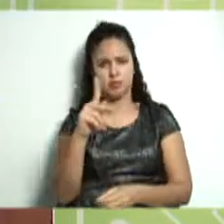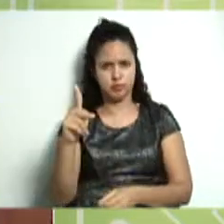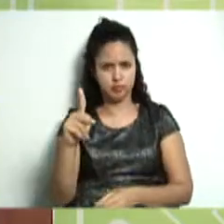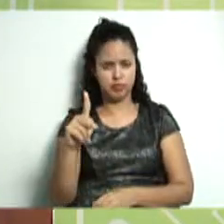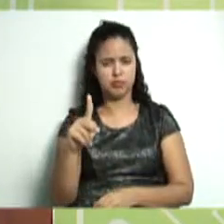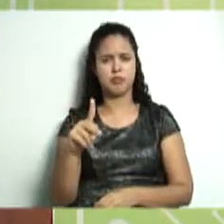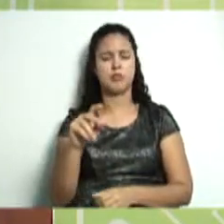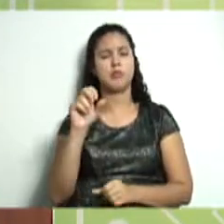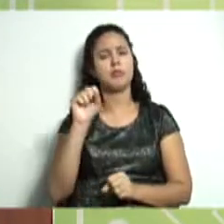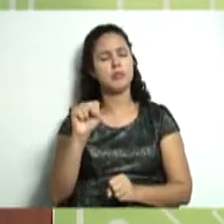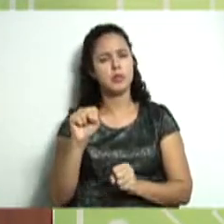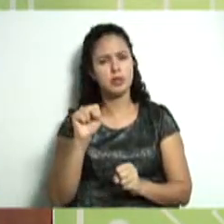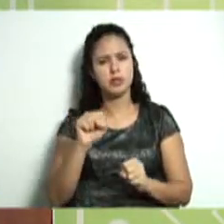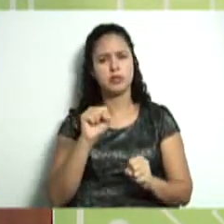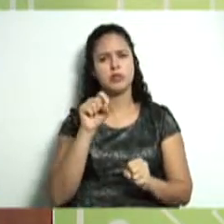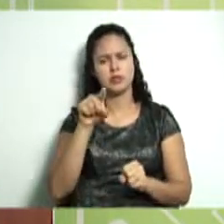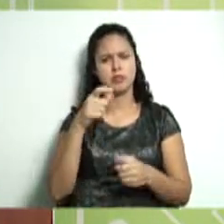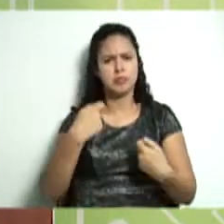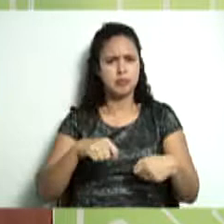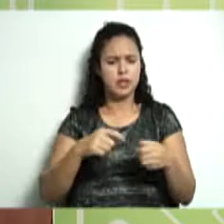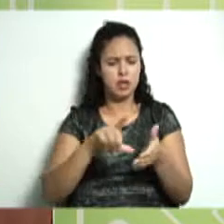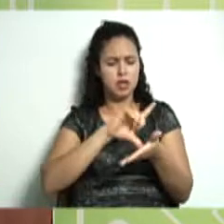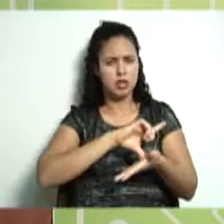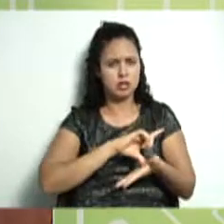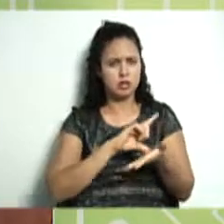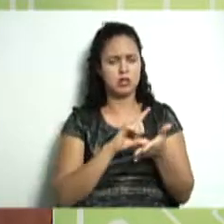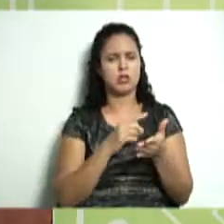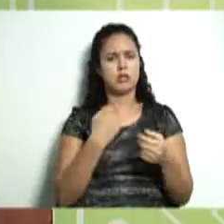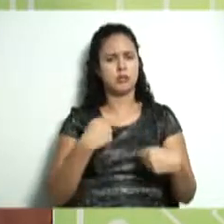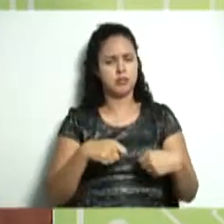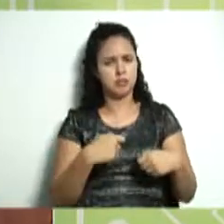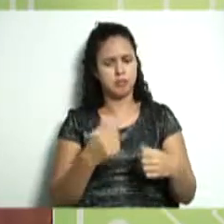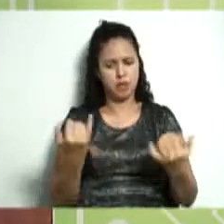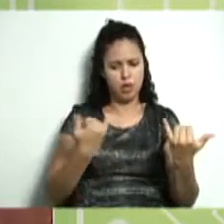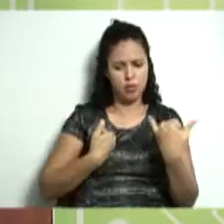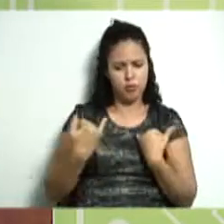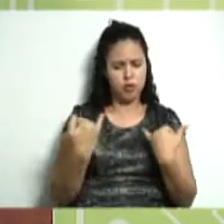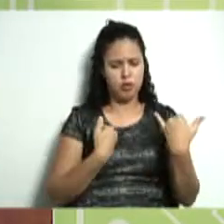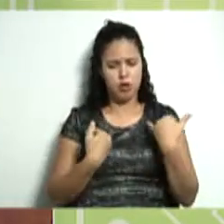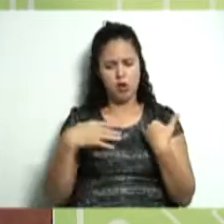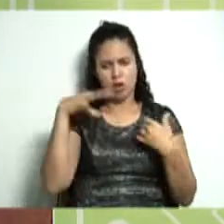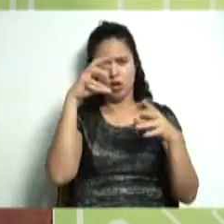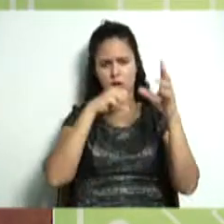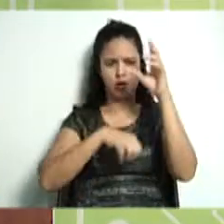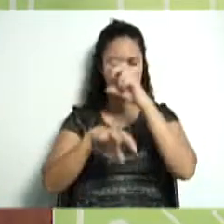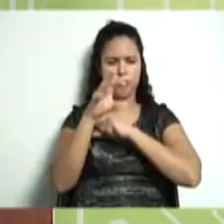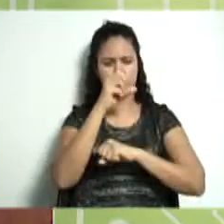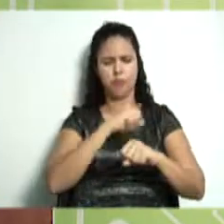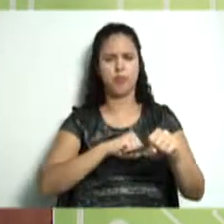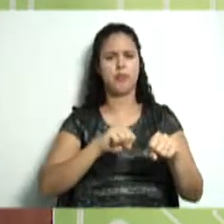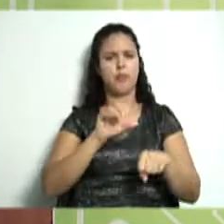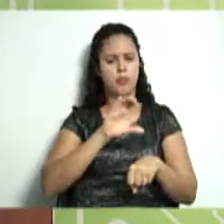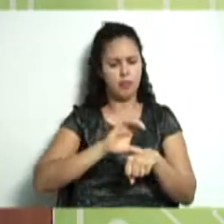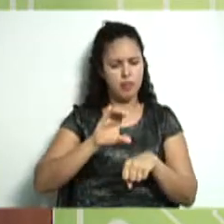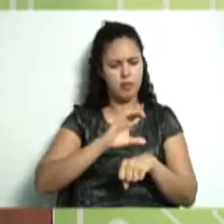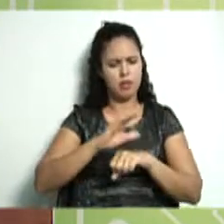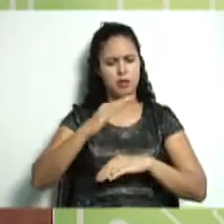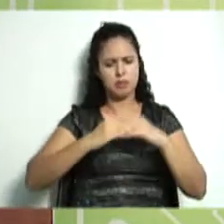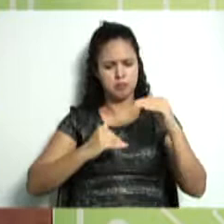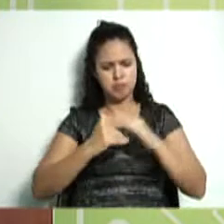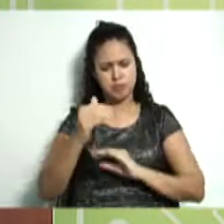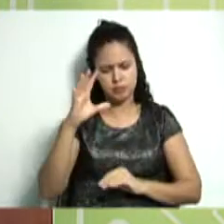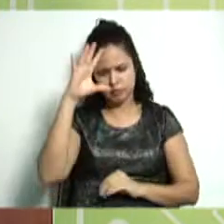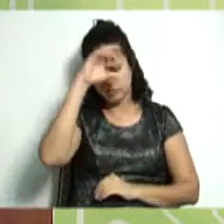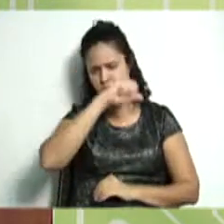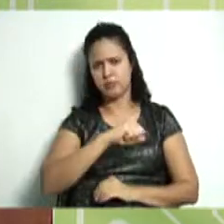cooperativa, então você precisa passar por processos de informações, por processos de capacitação, de